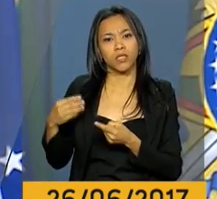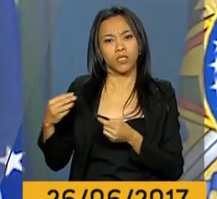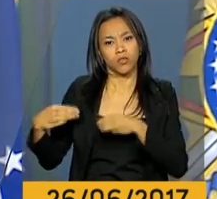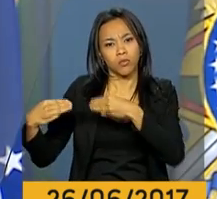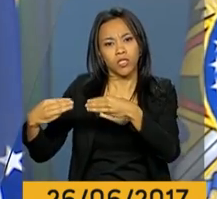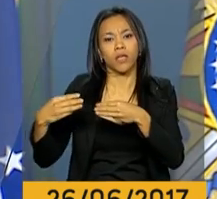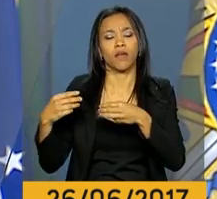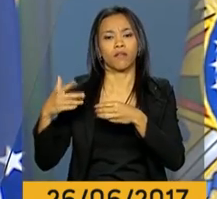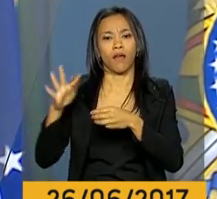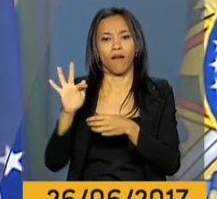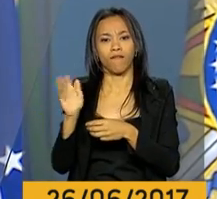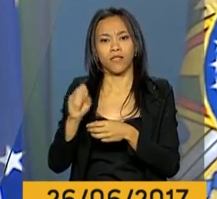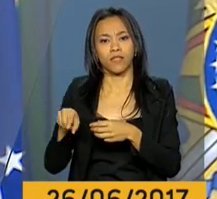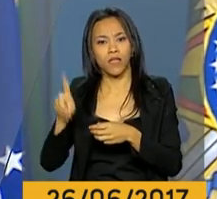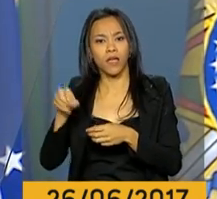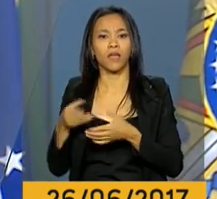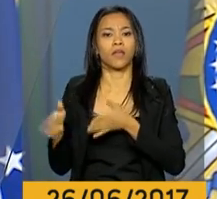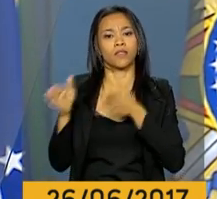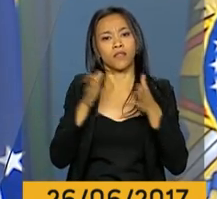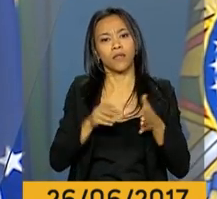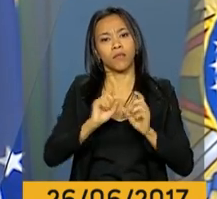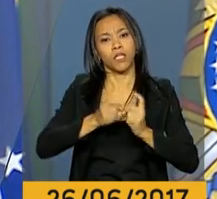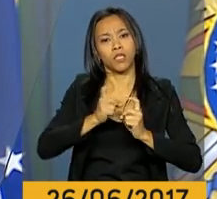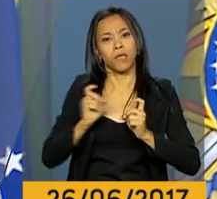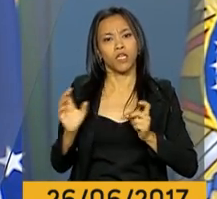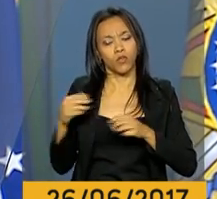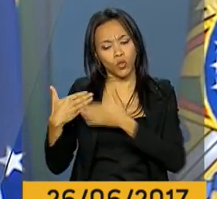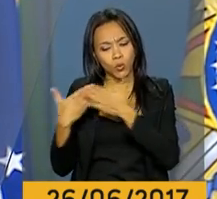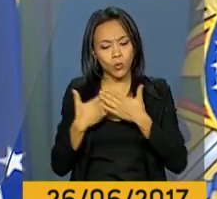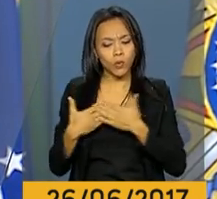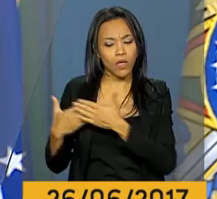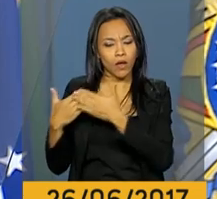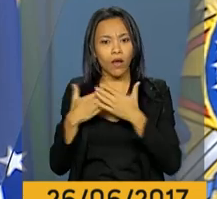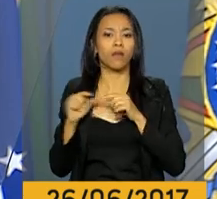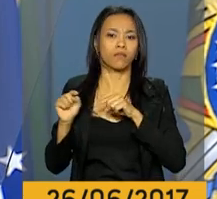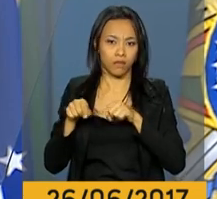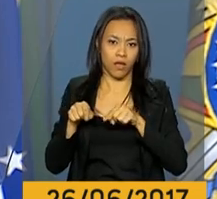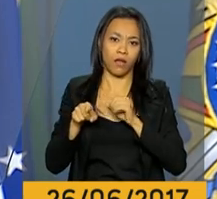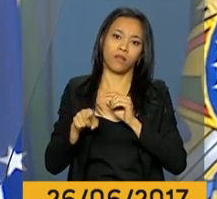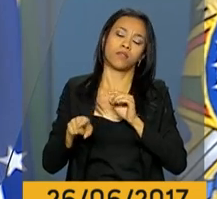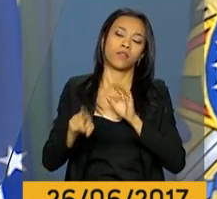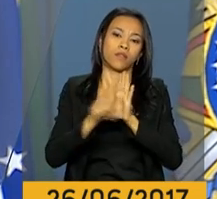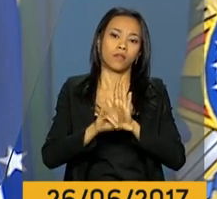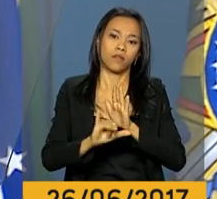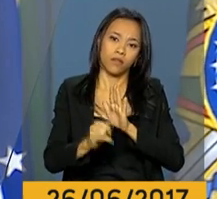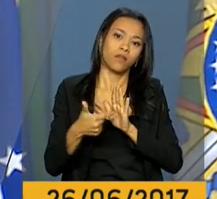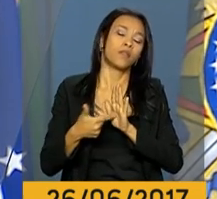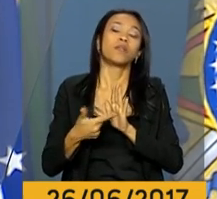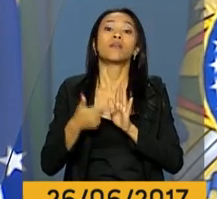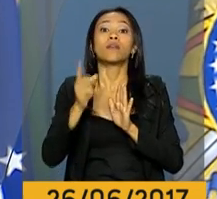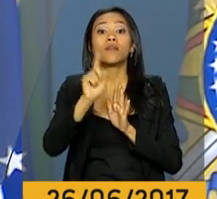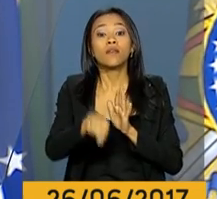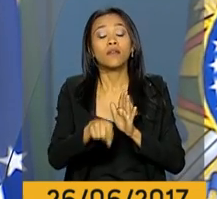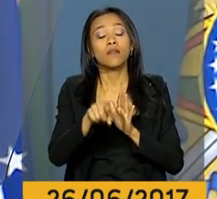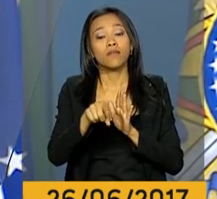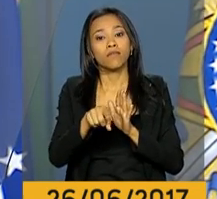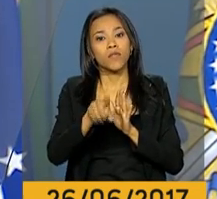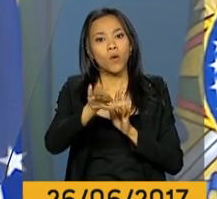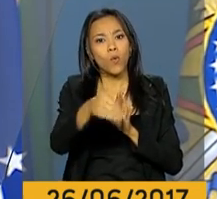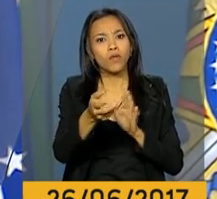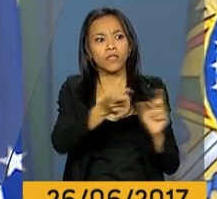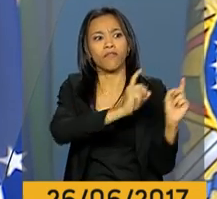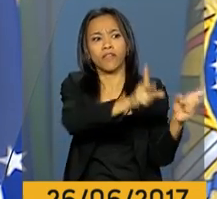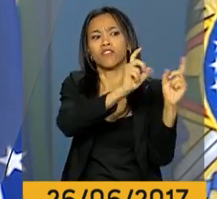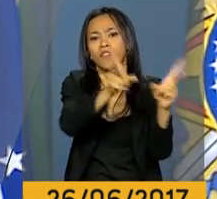portanto eh vão uzir ou vão levar à abertura de novos Campos de emprego porque na medida que você vende mais no